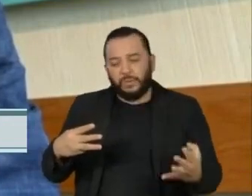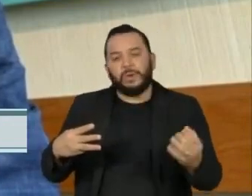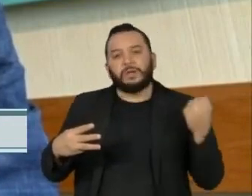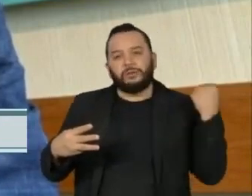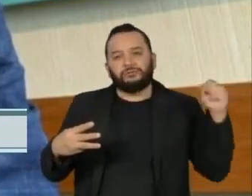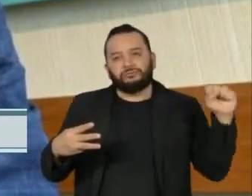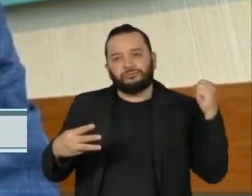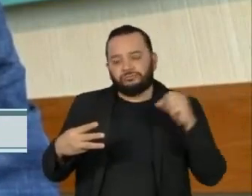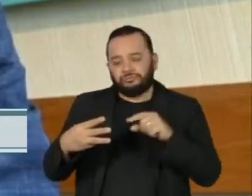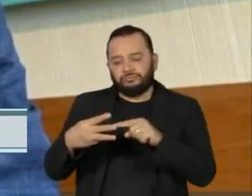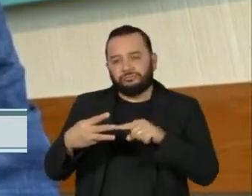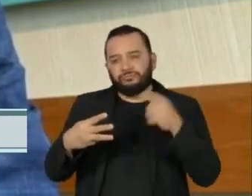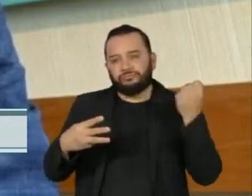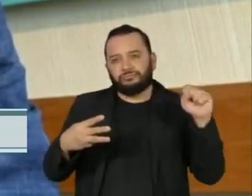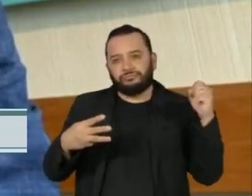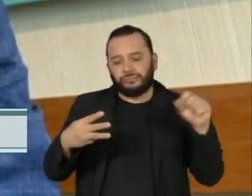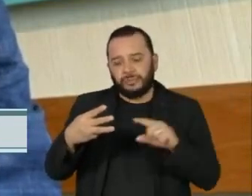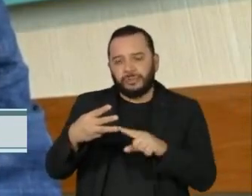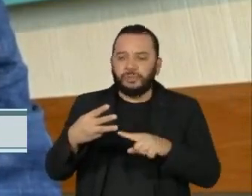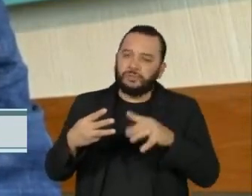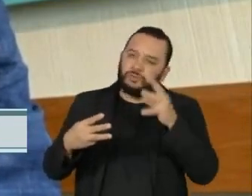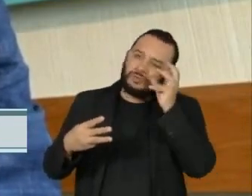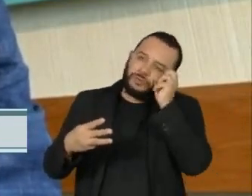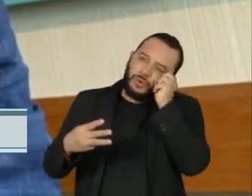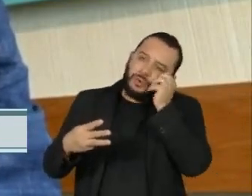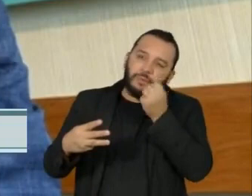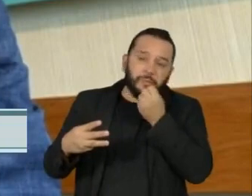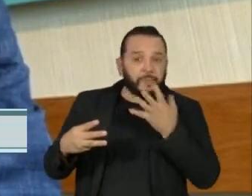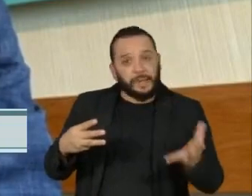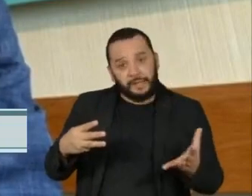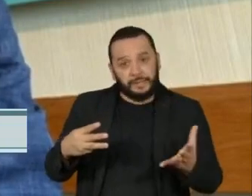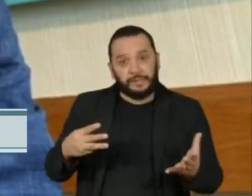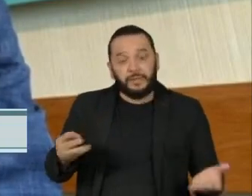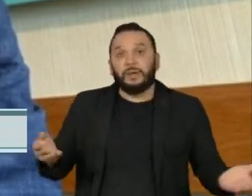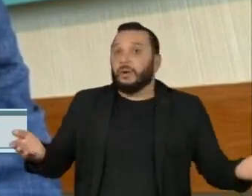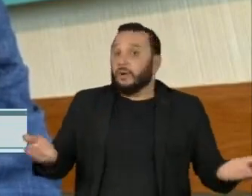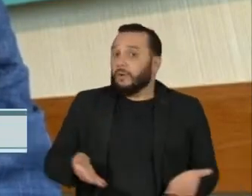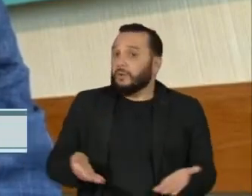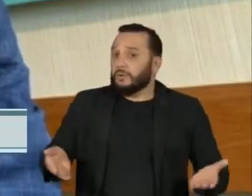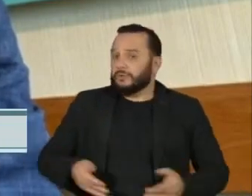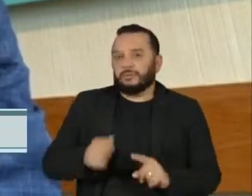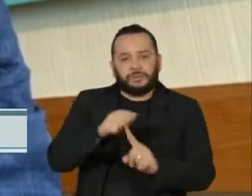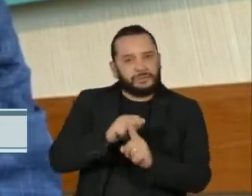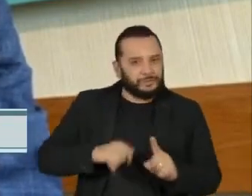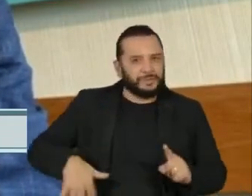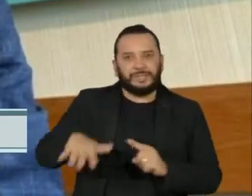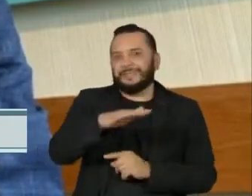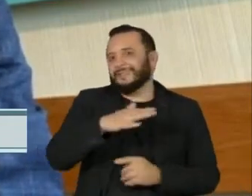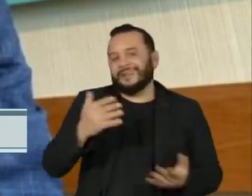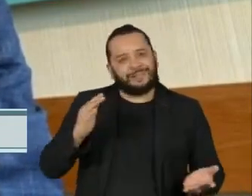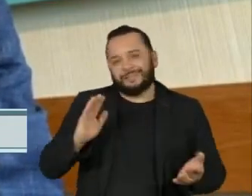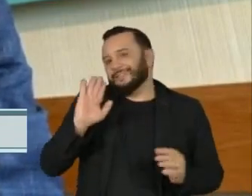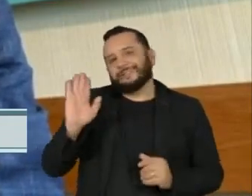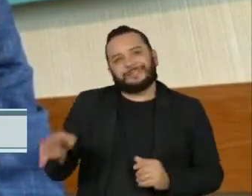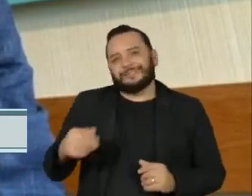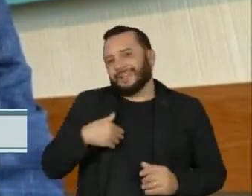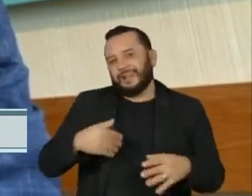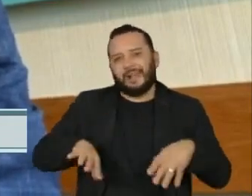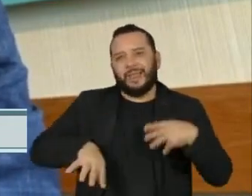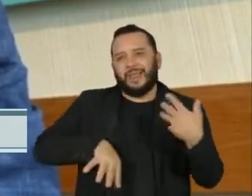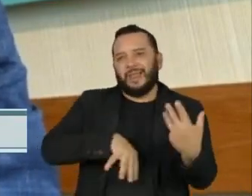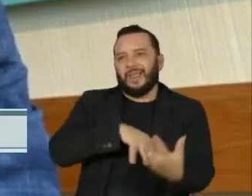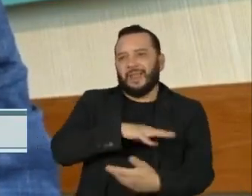física regular e sono reparador. Poucos hoje em nossa sociedade praticam ações